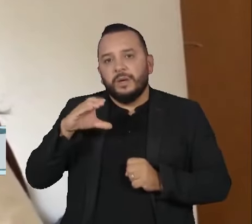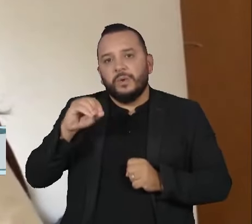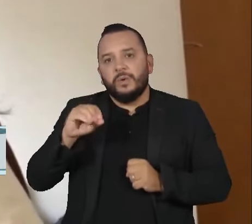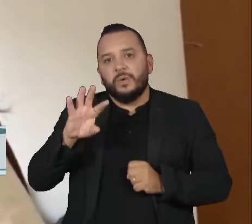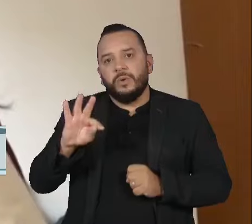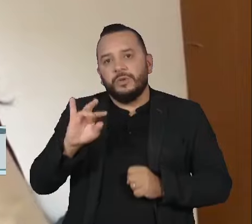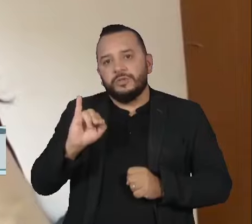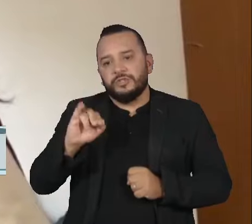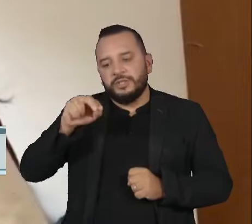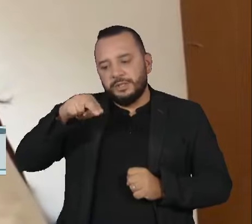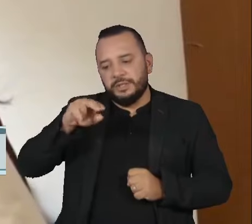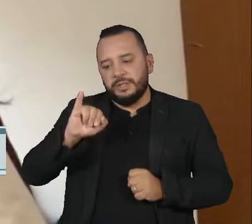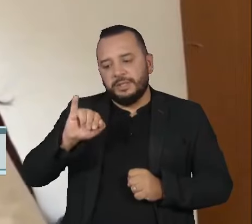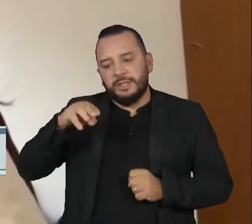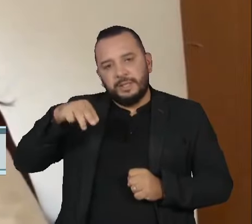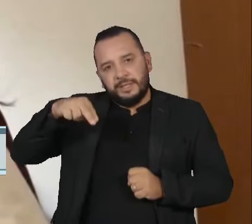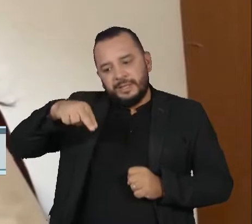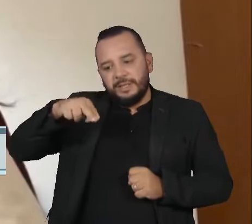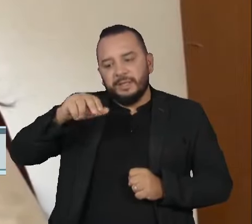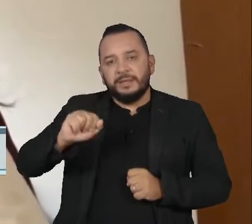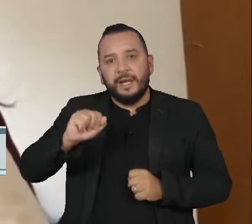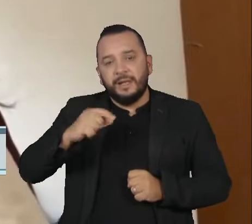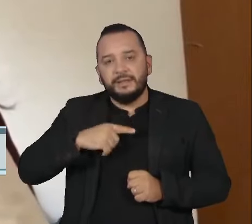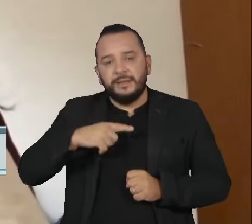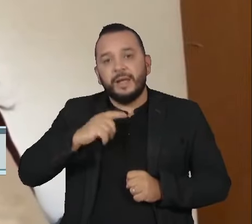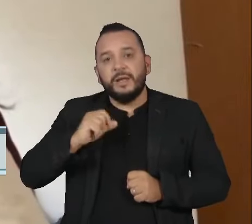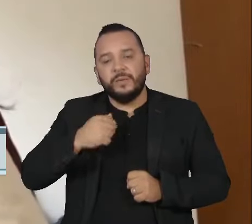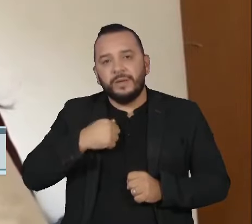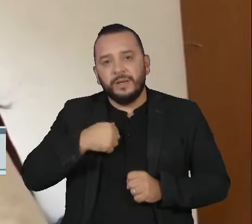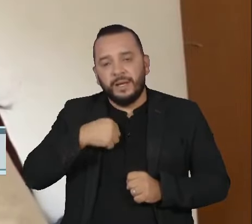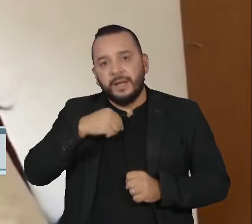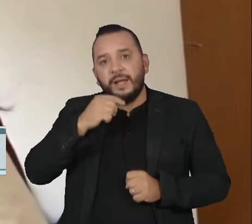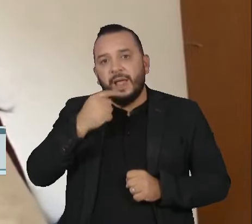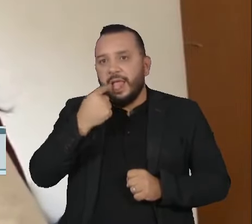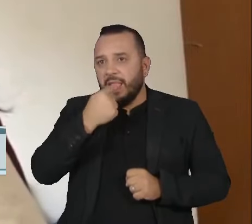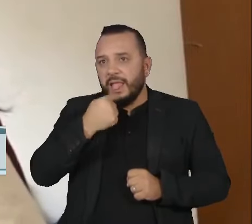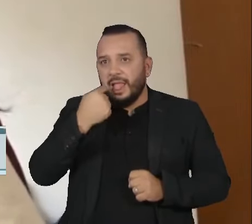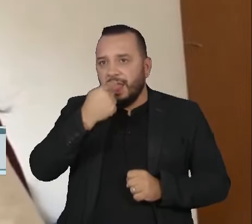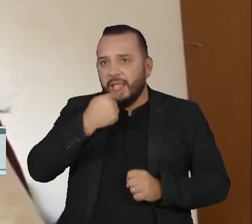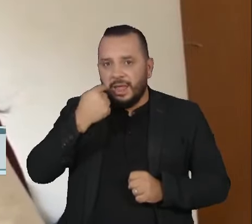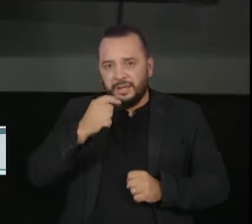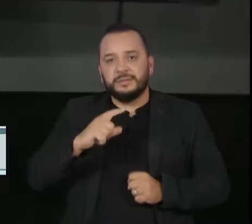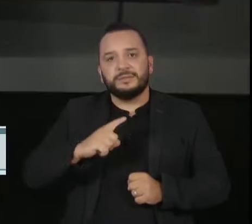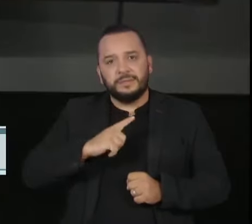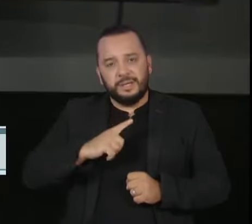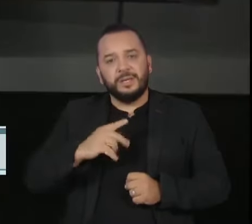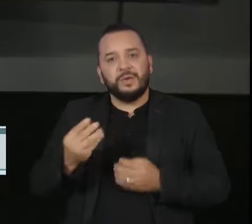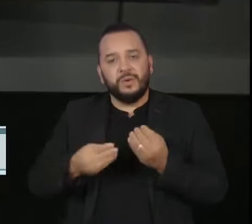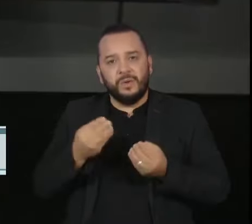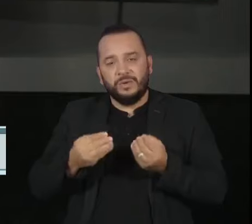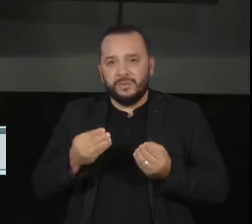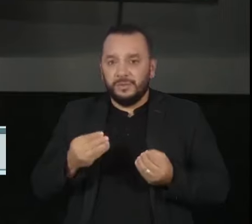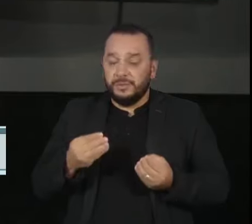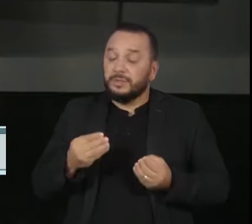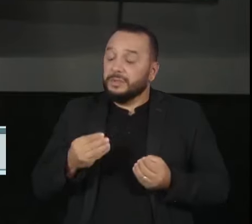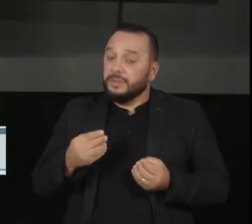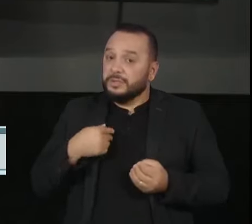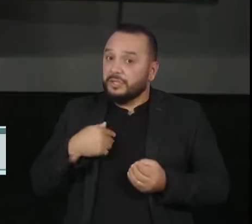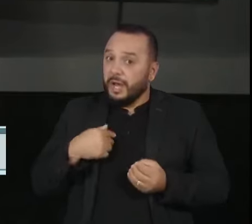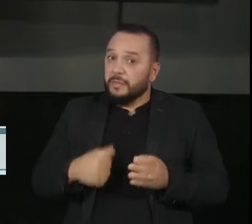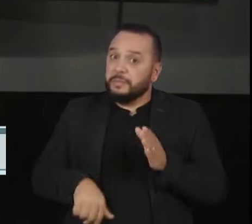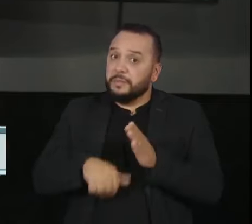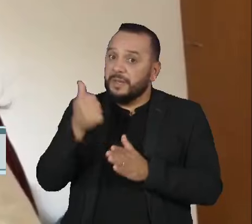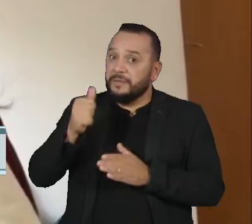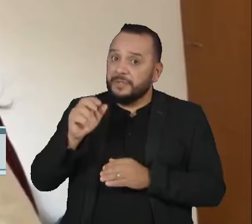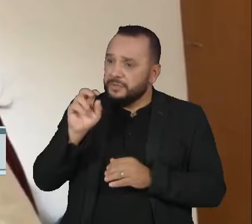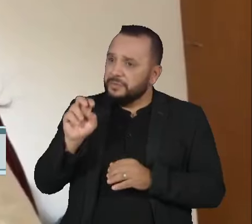que, depois que a nicotina entra no nosso organismo, ela é transformada em cotinina. Números que a gente nunca tinha visto antes,